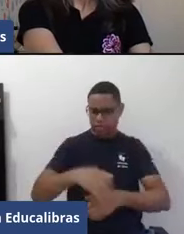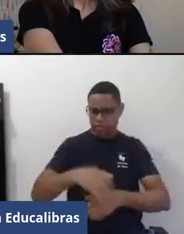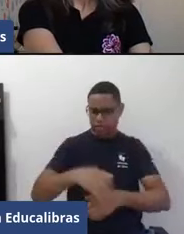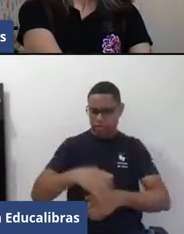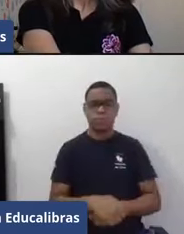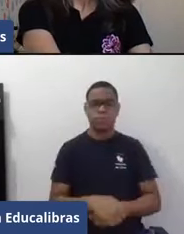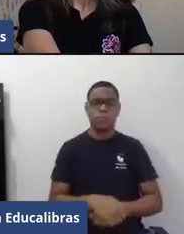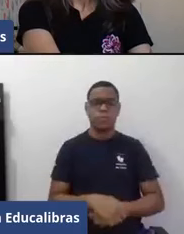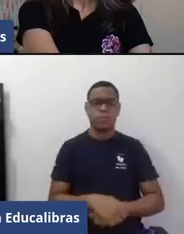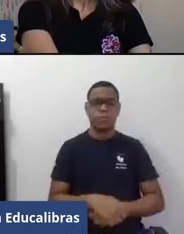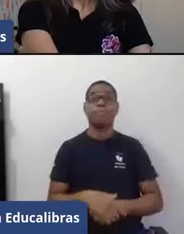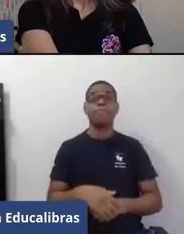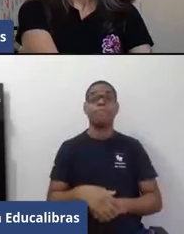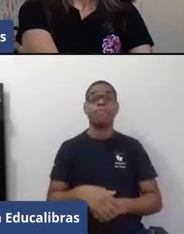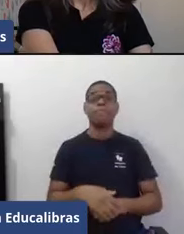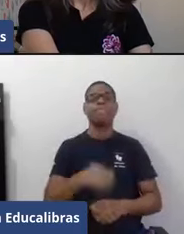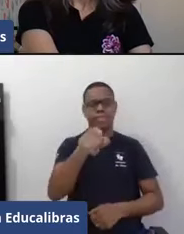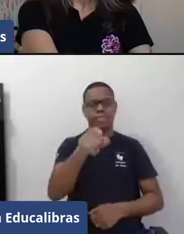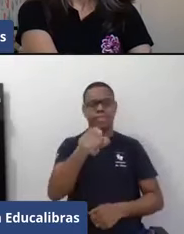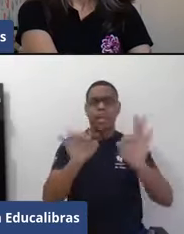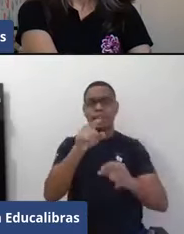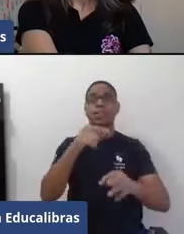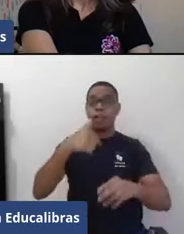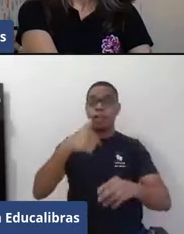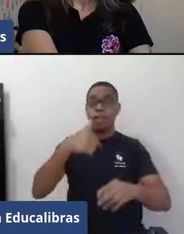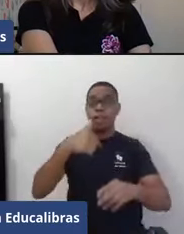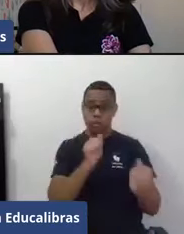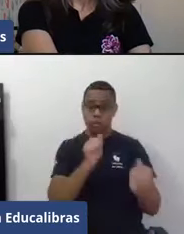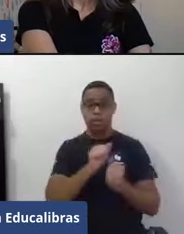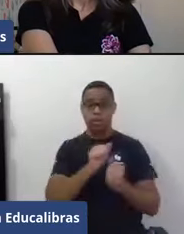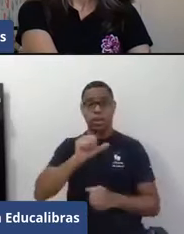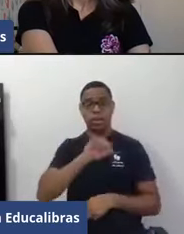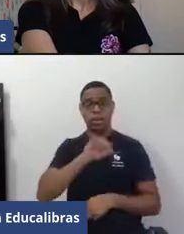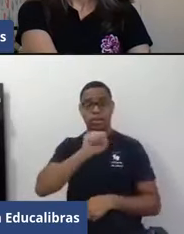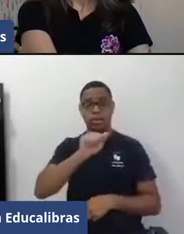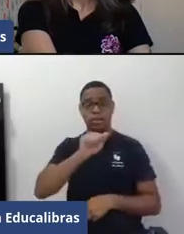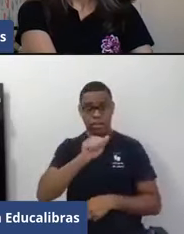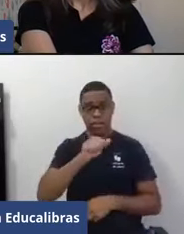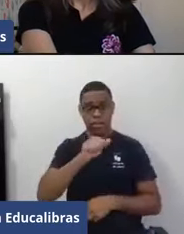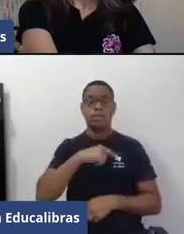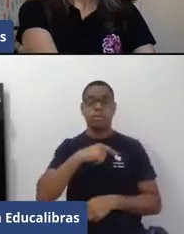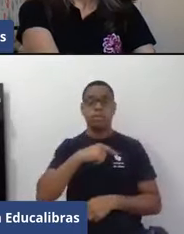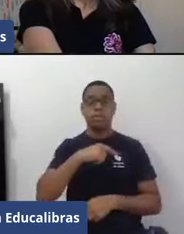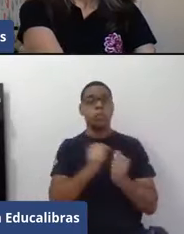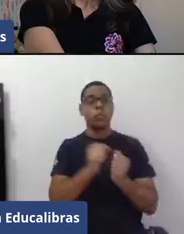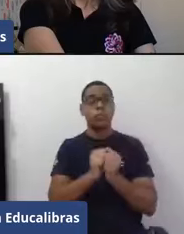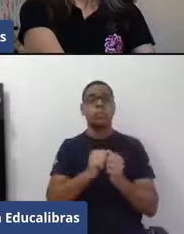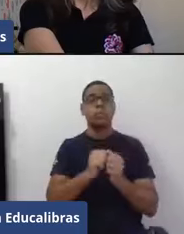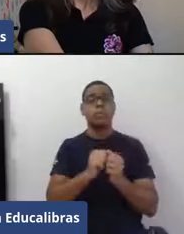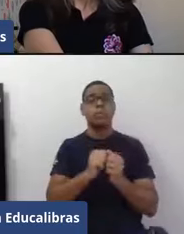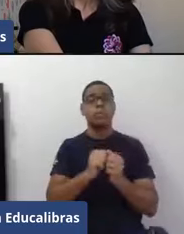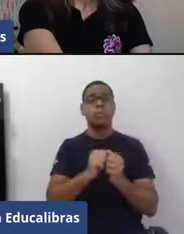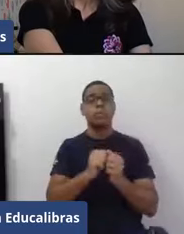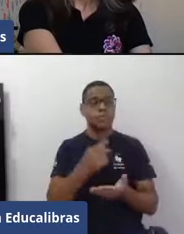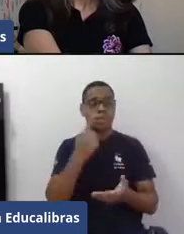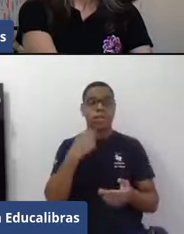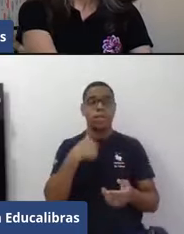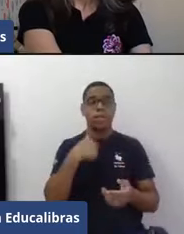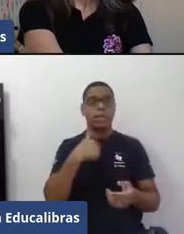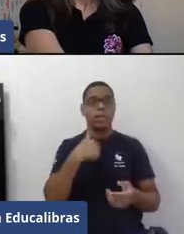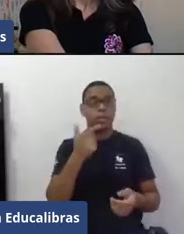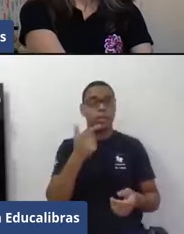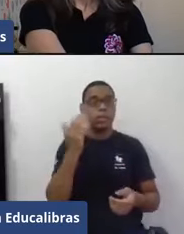Foi exatamente isso. Eu andava muito com a Larissa, eu não tinha ajuda das pessoas, eu não tinha esse entendimento de